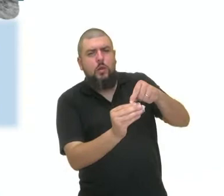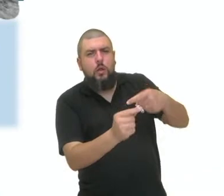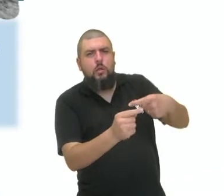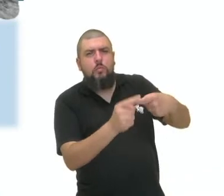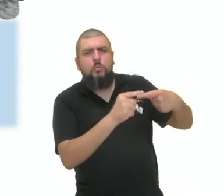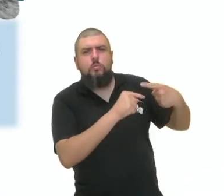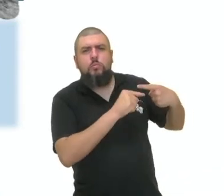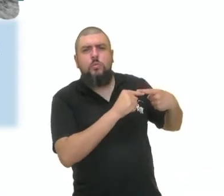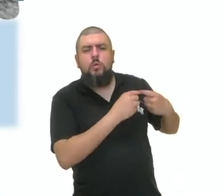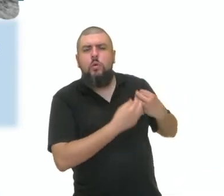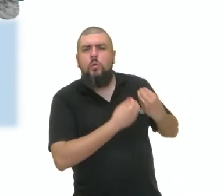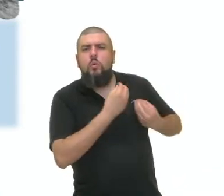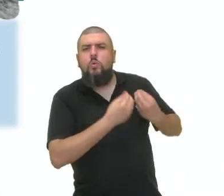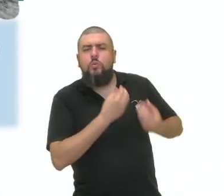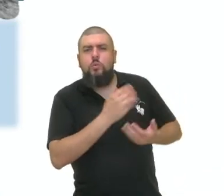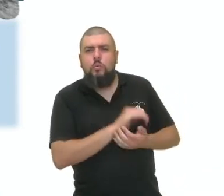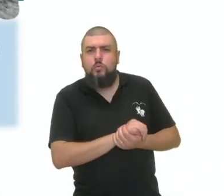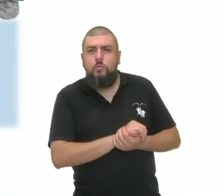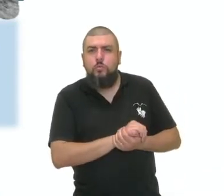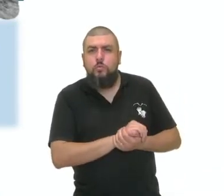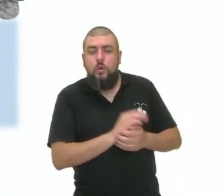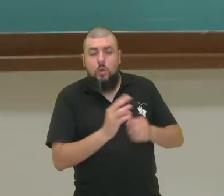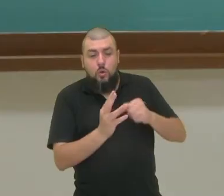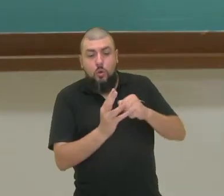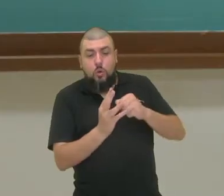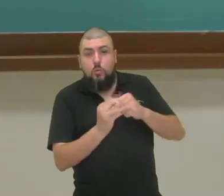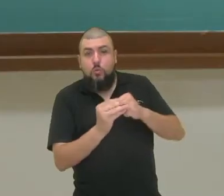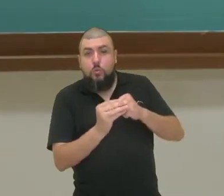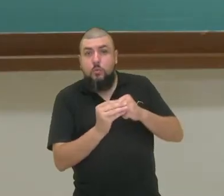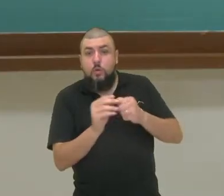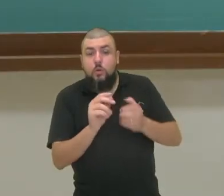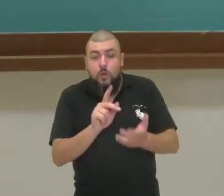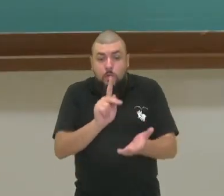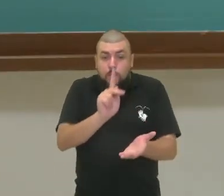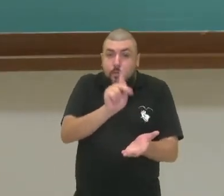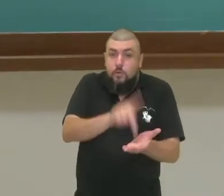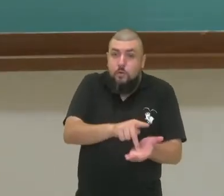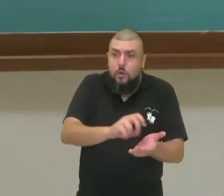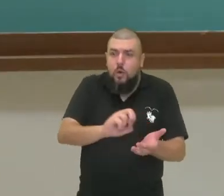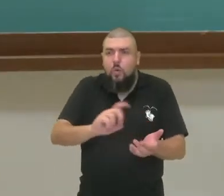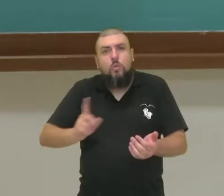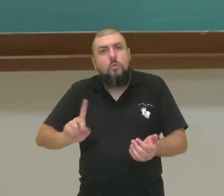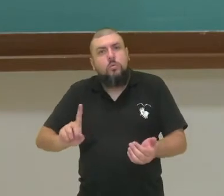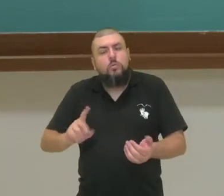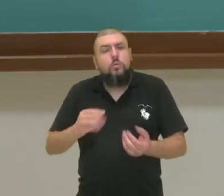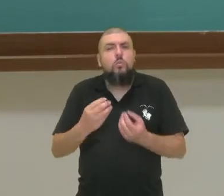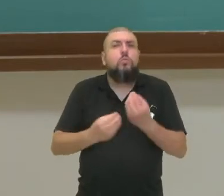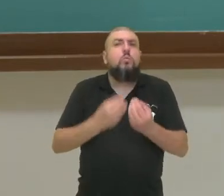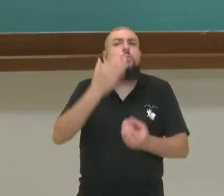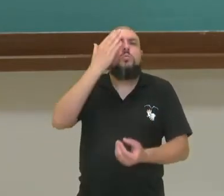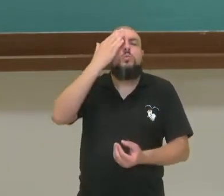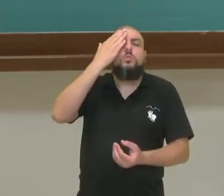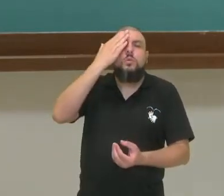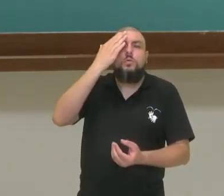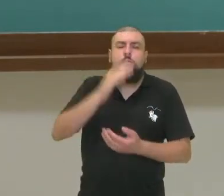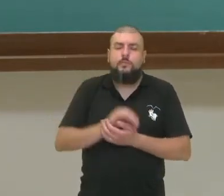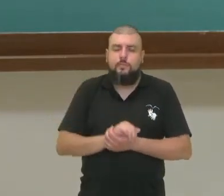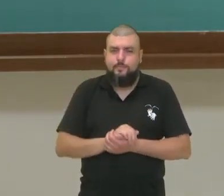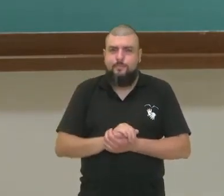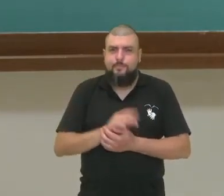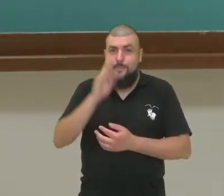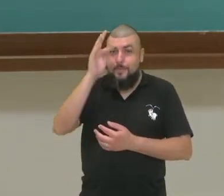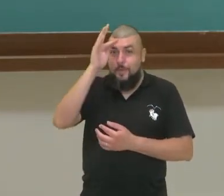para saber se o conhecimento é verdadeiro, são questões que, na história da filosofia como um todo,